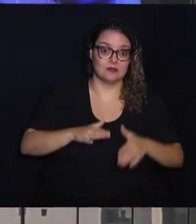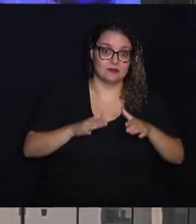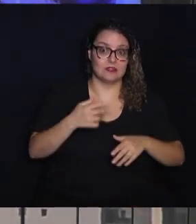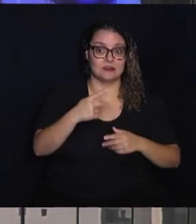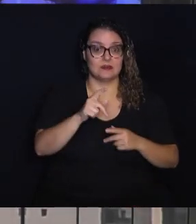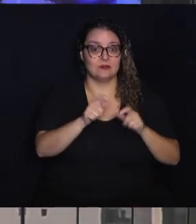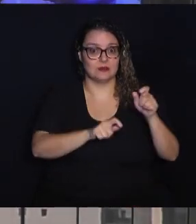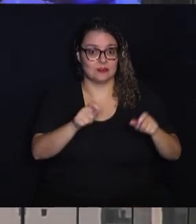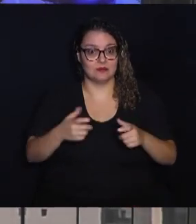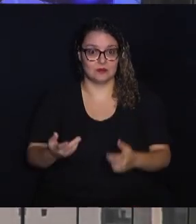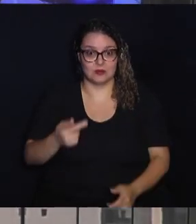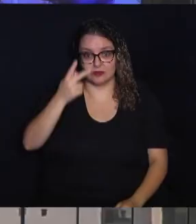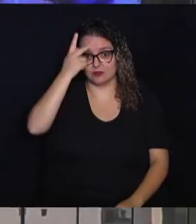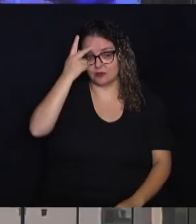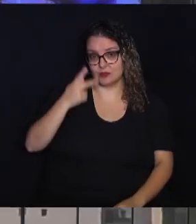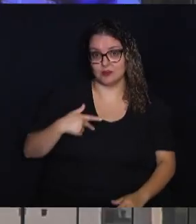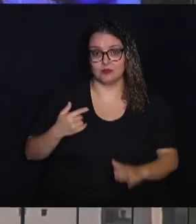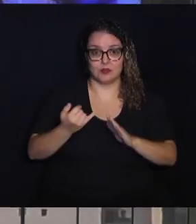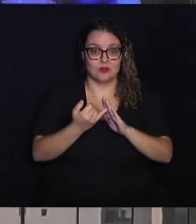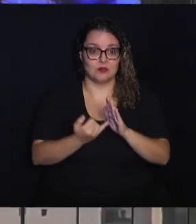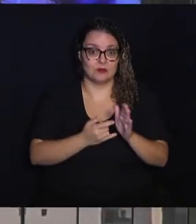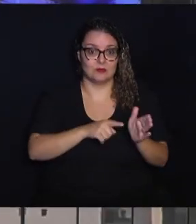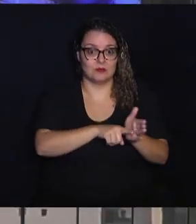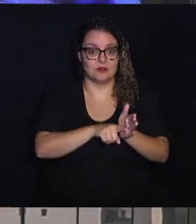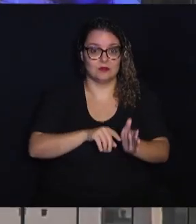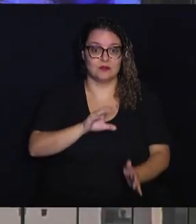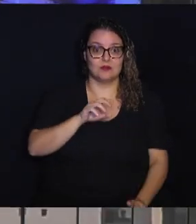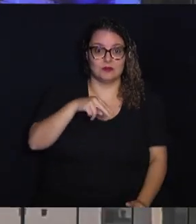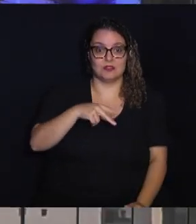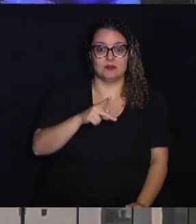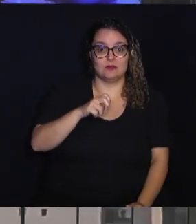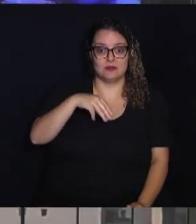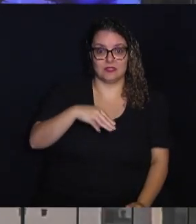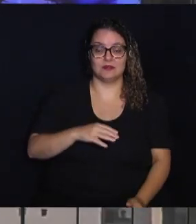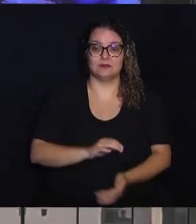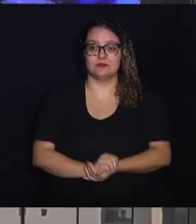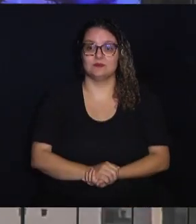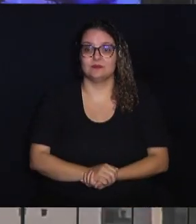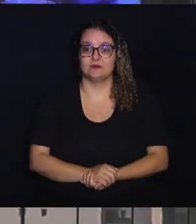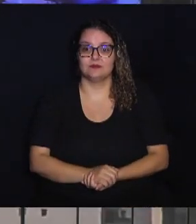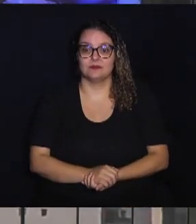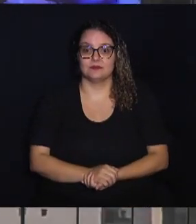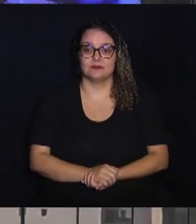mais, talvez o seu pessoal ou da própria Instituto de Pesquisa do CNPEM.